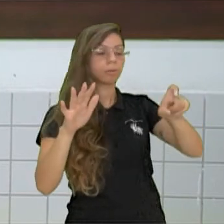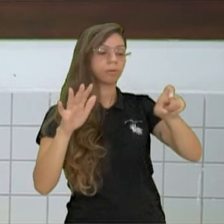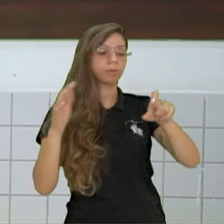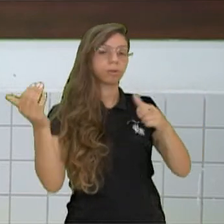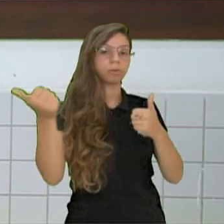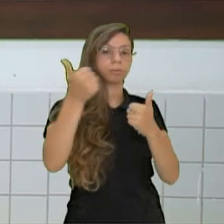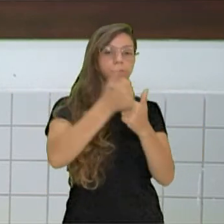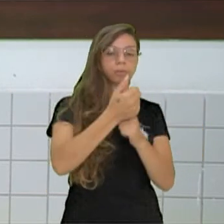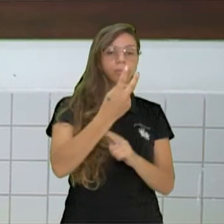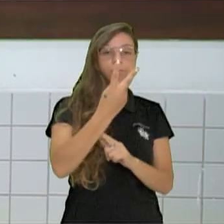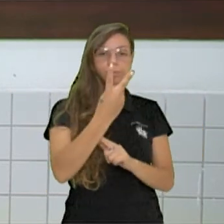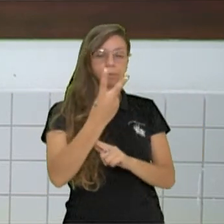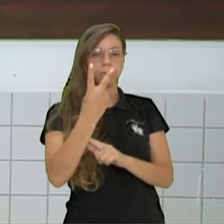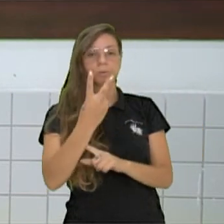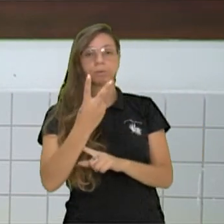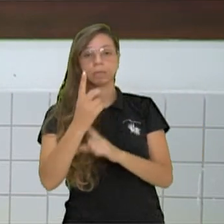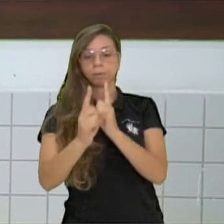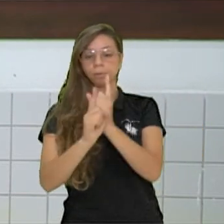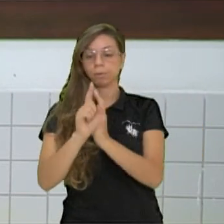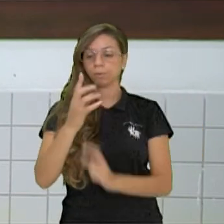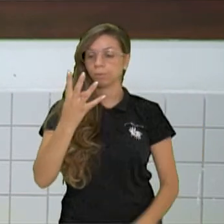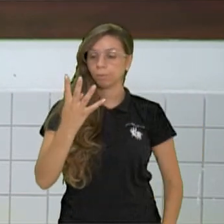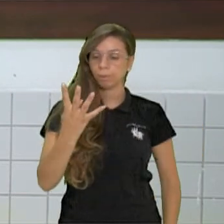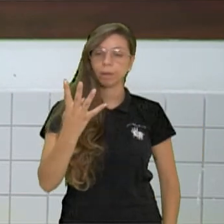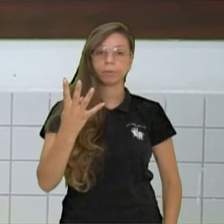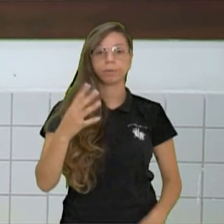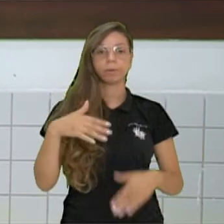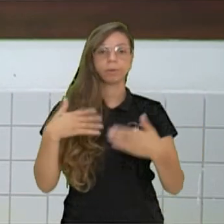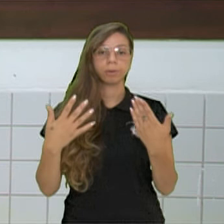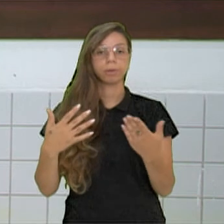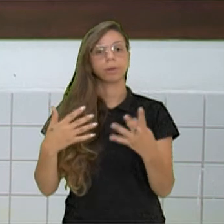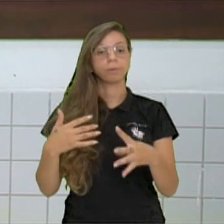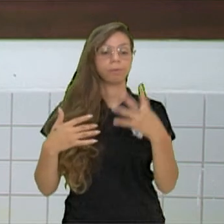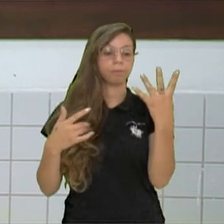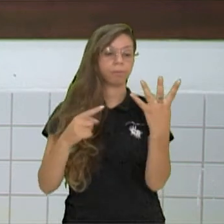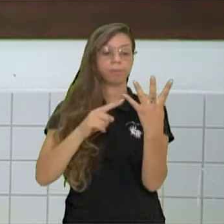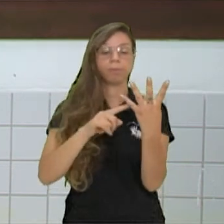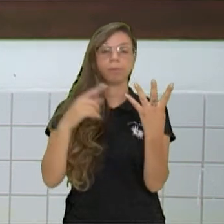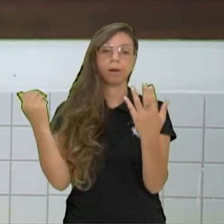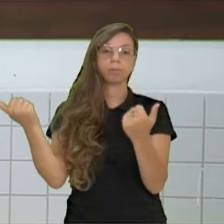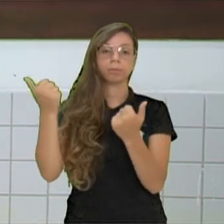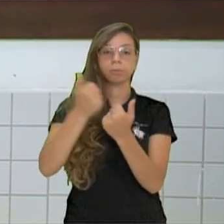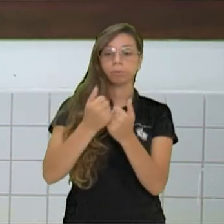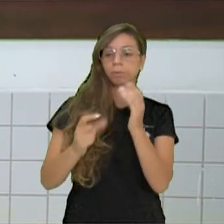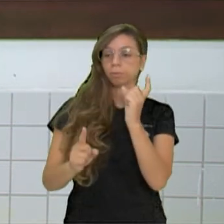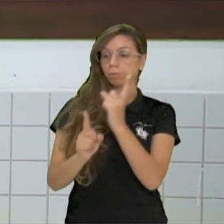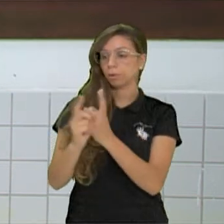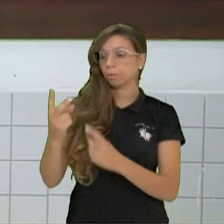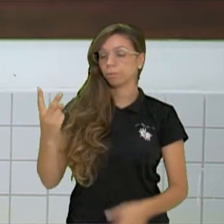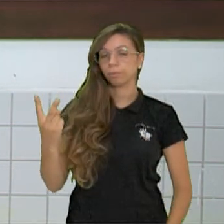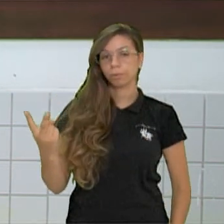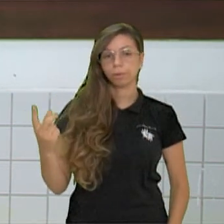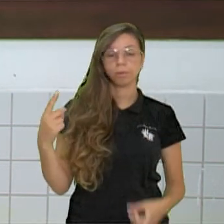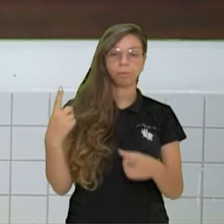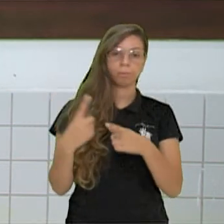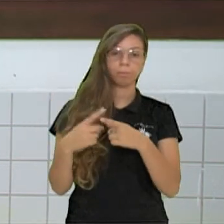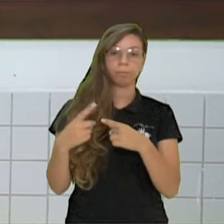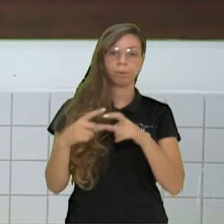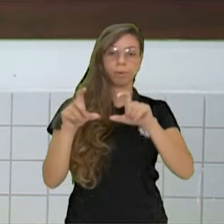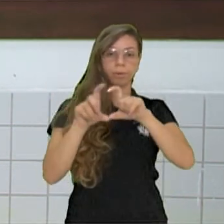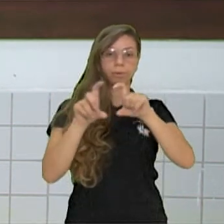por 2 e encontrou 4, se você substituiu 4 na função inversa, você tem que encontrar o 2, né? Porque pela